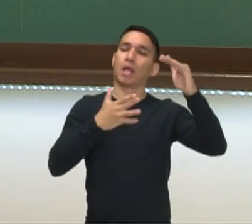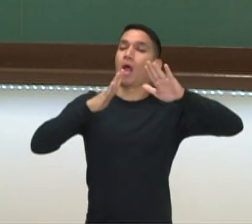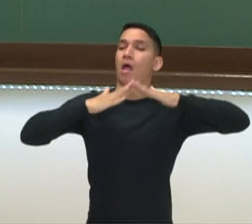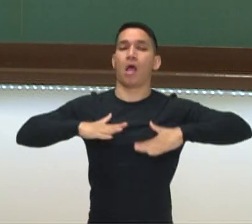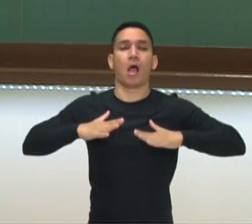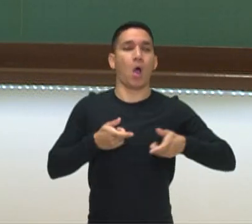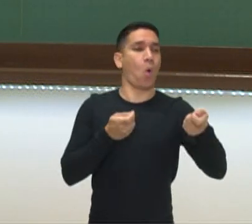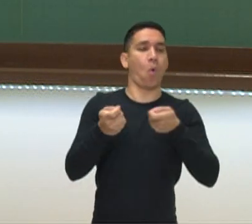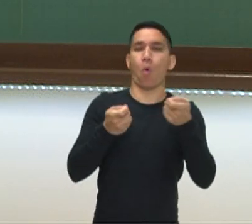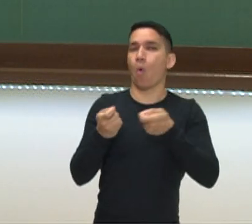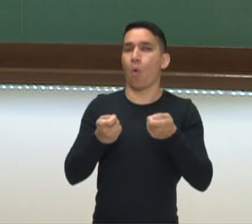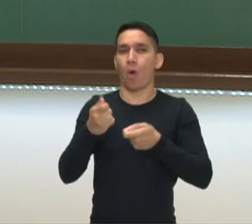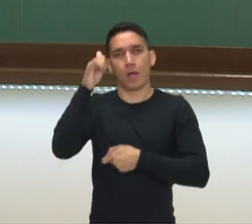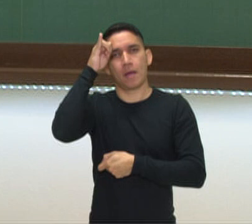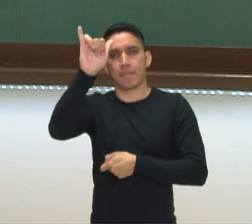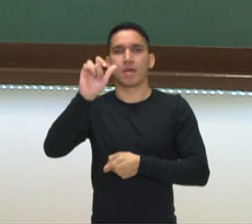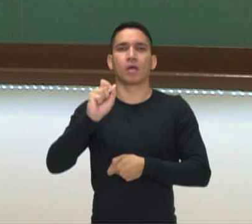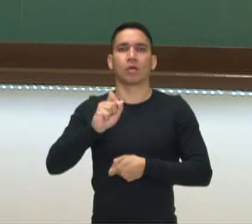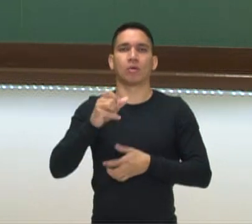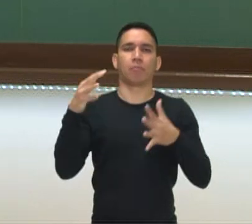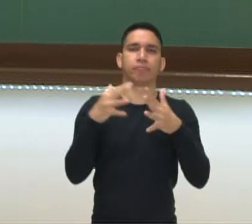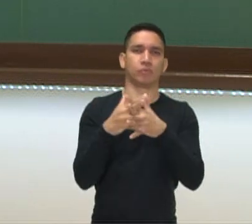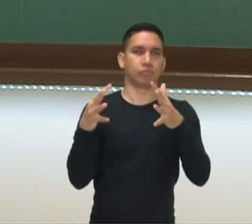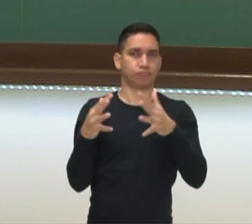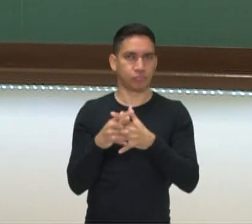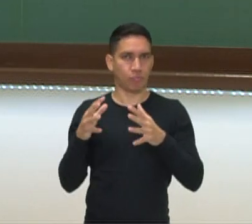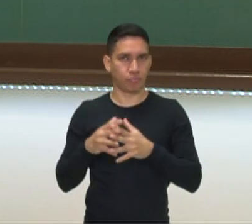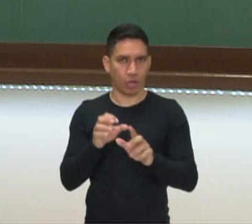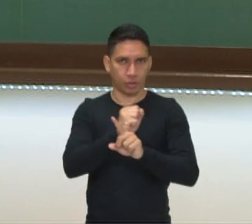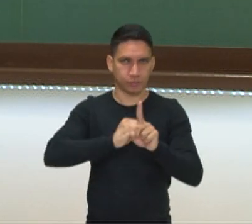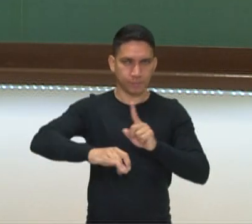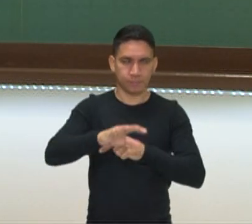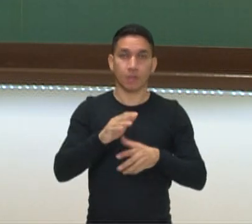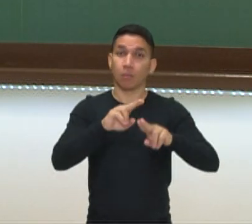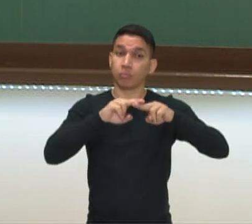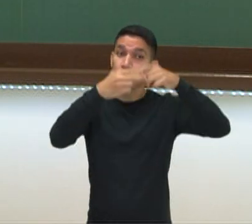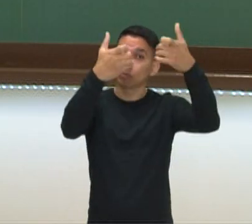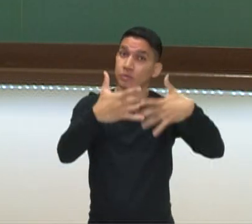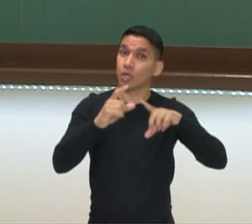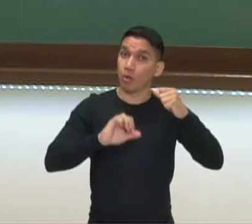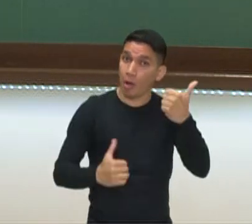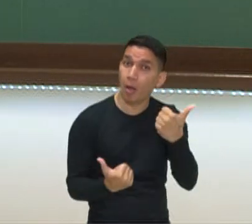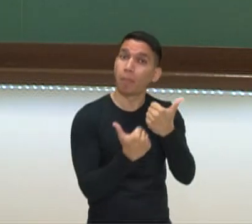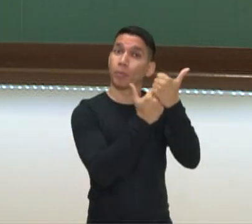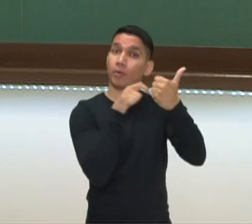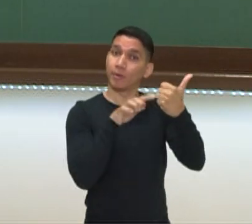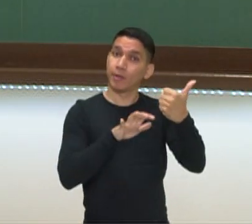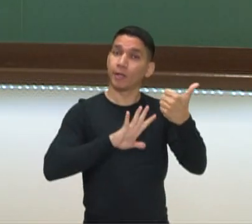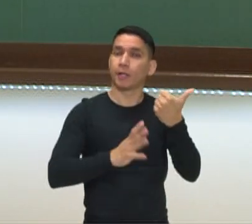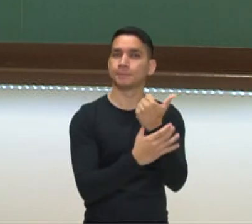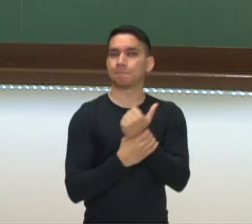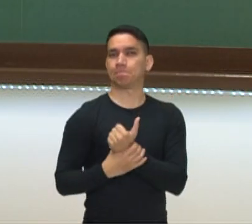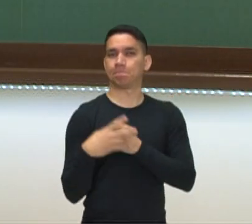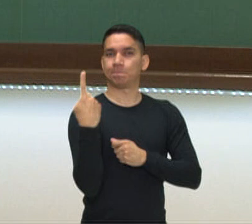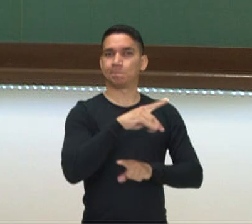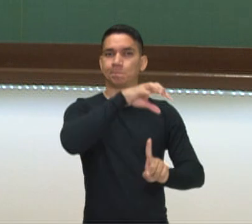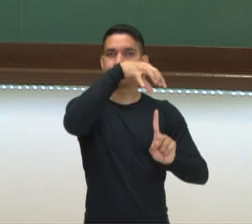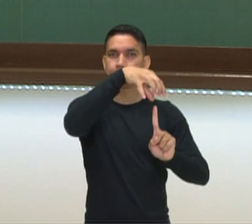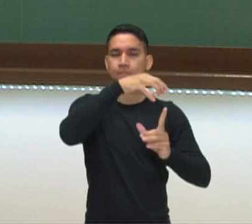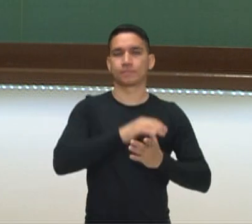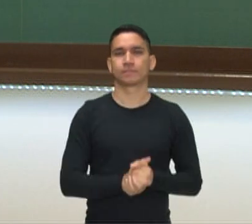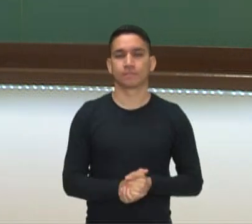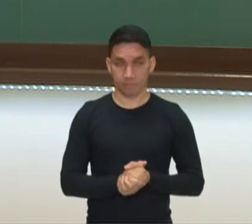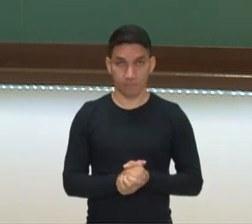sociedade, né? Dessa forma, ele justificava o poder absoluto na mão de um